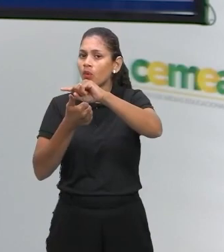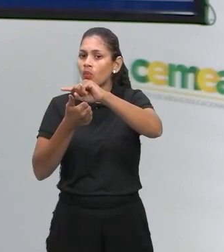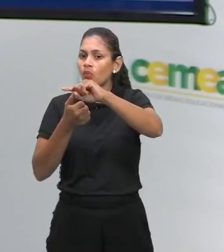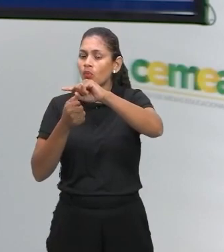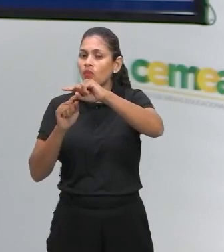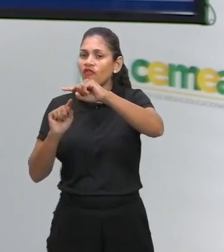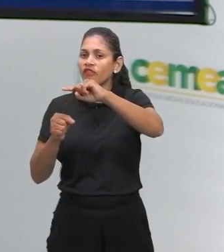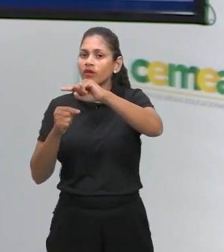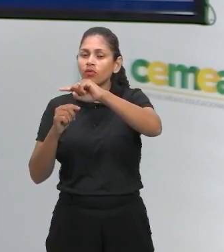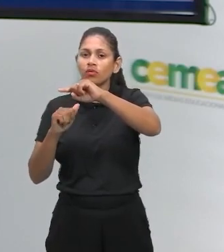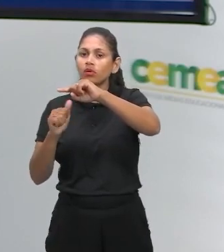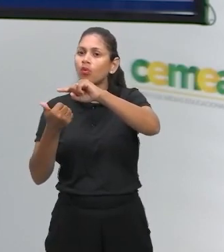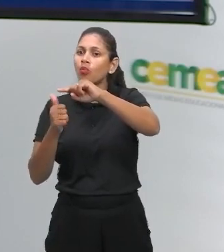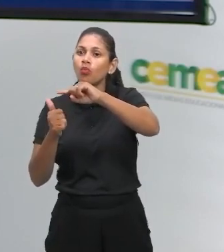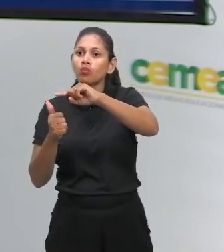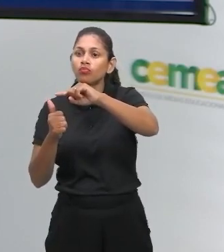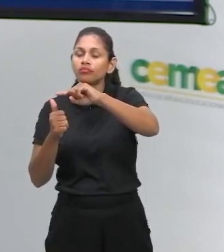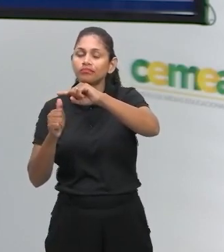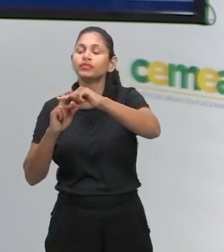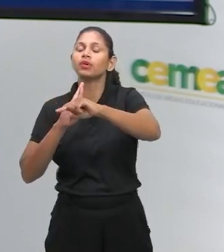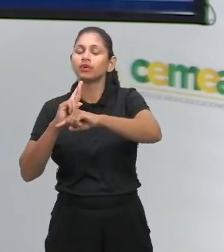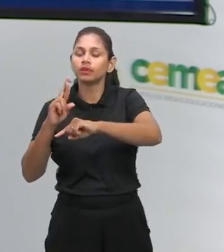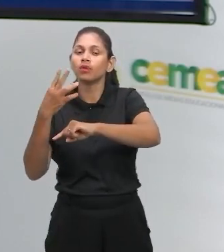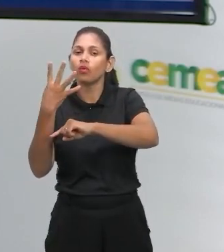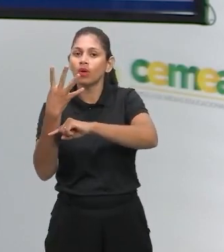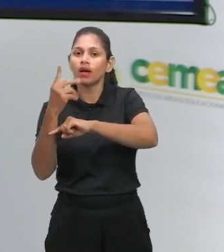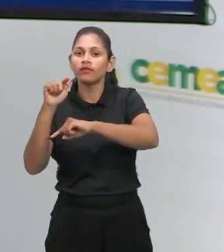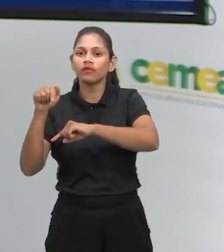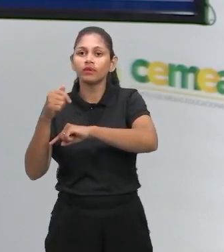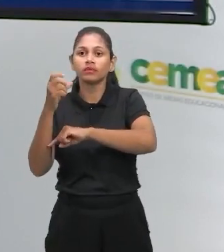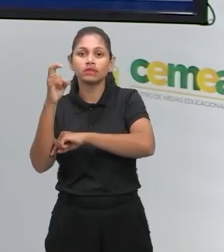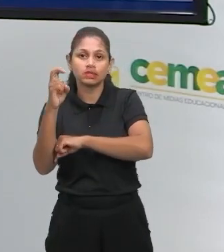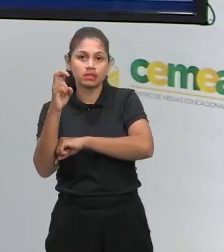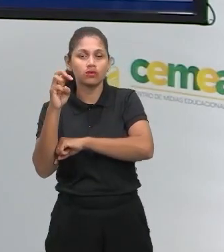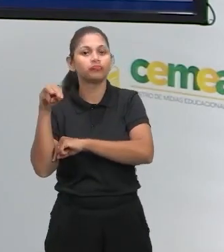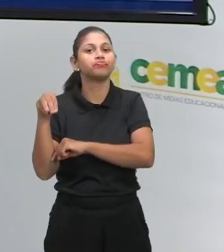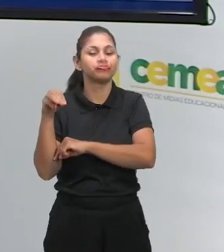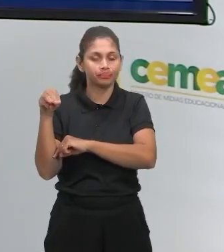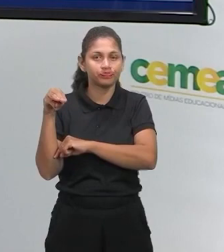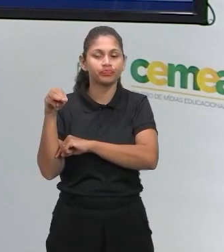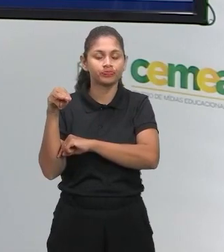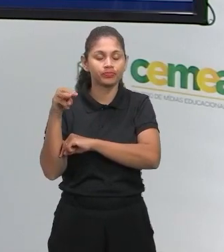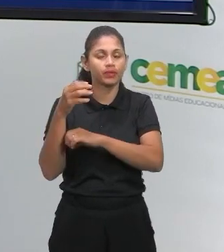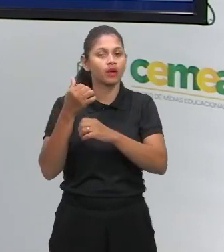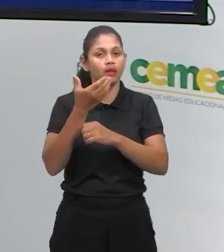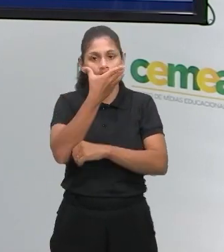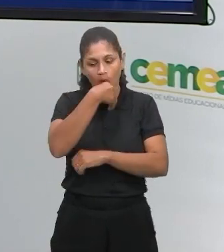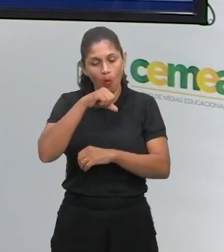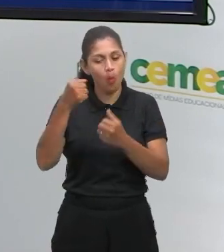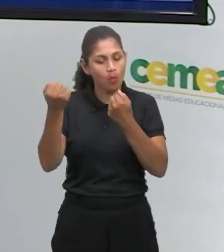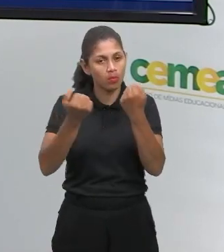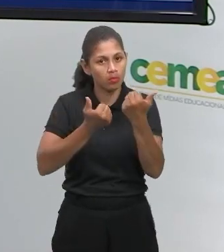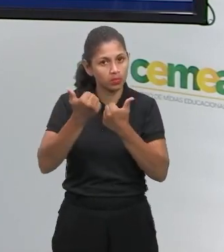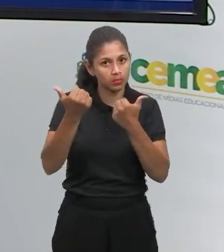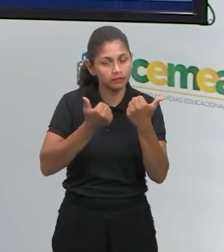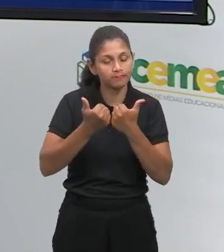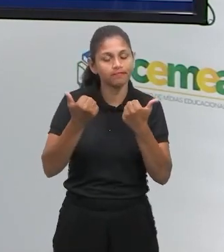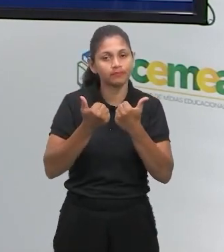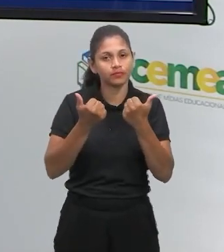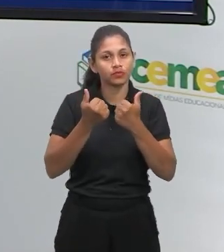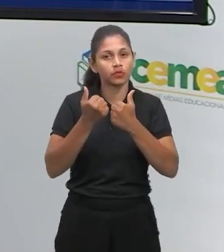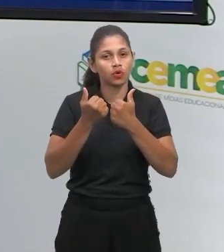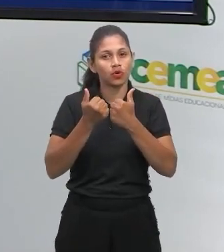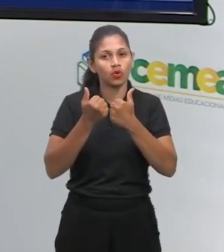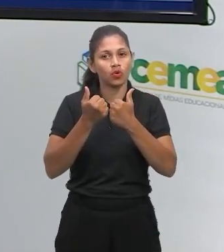ter aqui o resultado de 4,5 minutos. Ou seja, esse motorista vai levar 4,5 minutos para